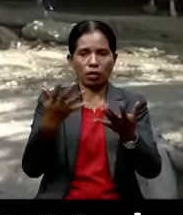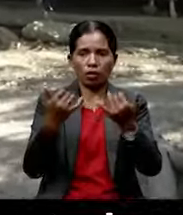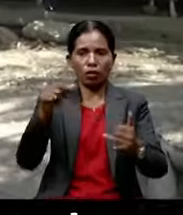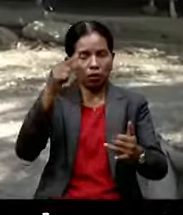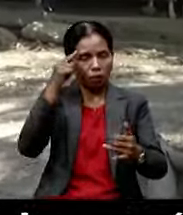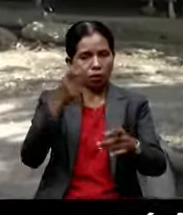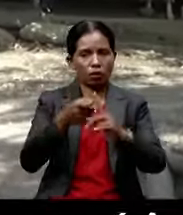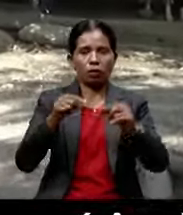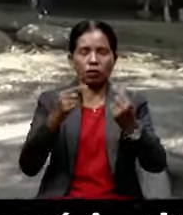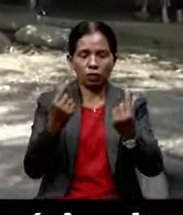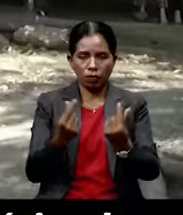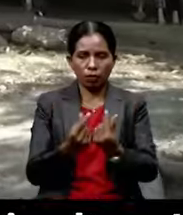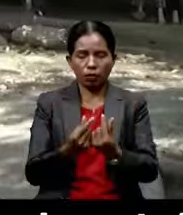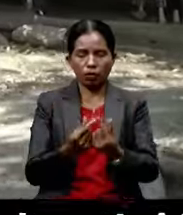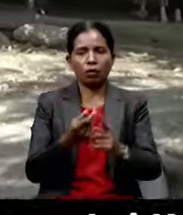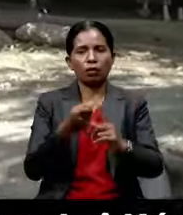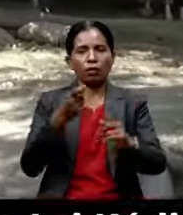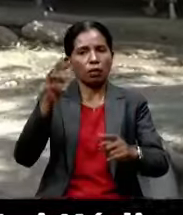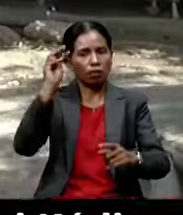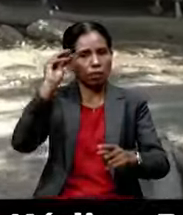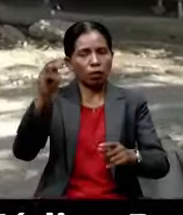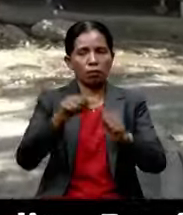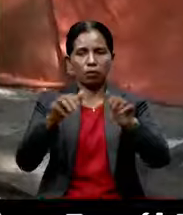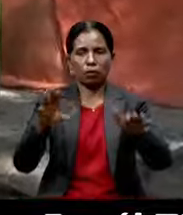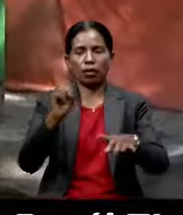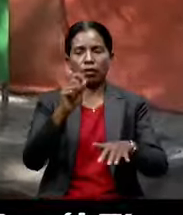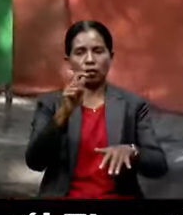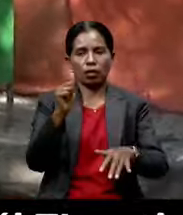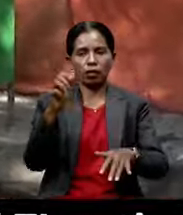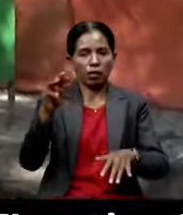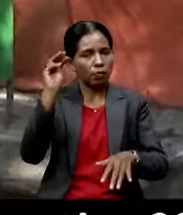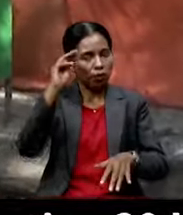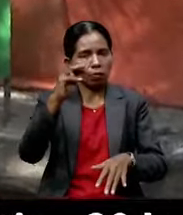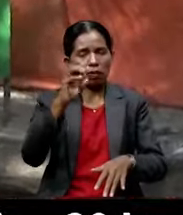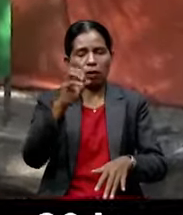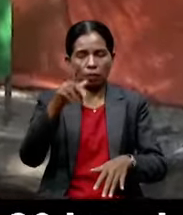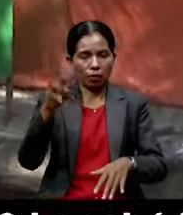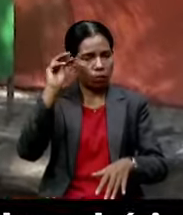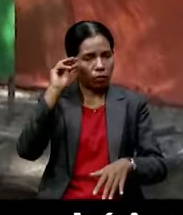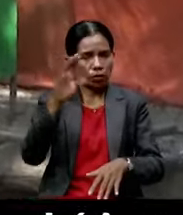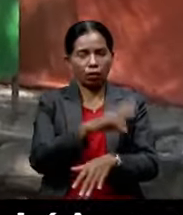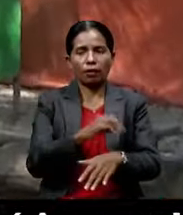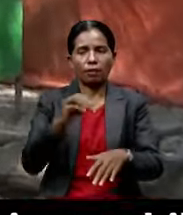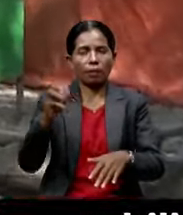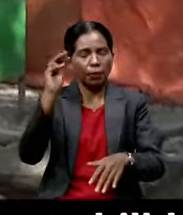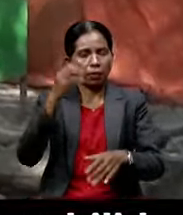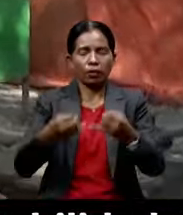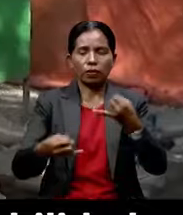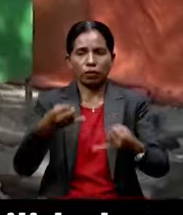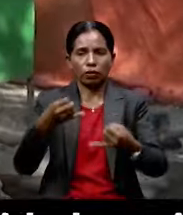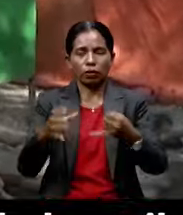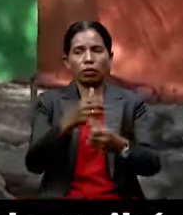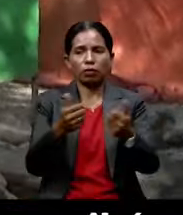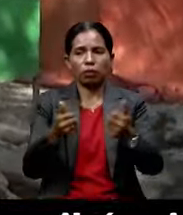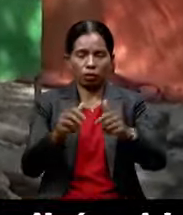governo leu se equipa conjunta composto usi Ministério Administração Estatal, Ministério Obras Públicas, Ministério Interior, Ministério Justiça, na autoridade